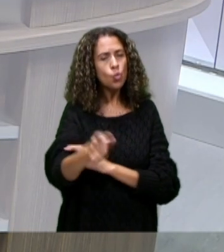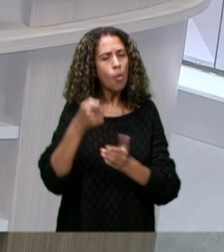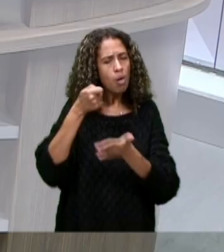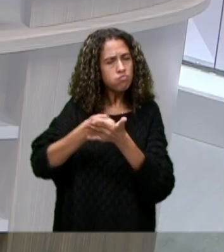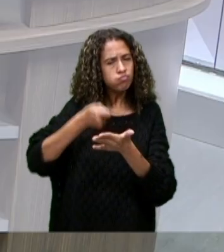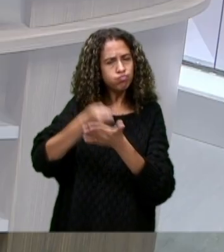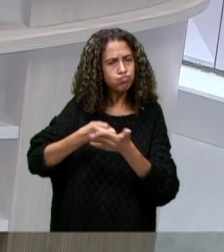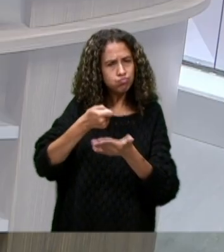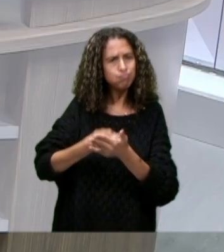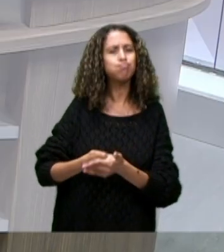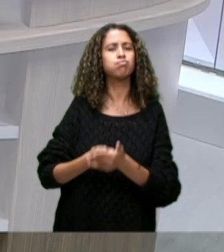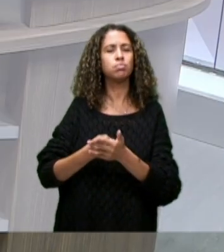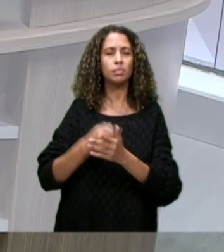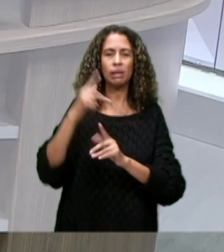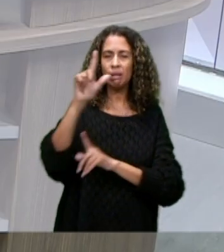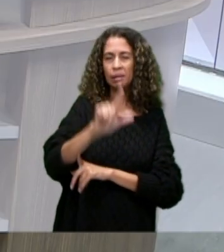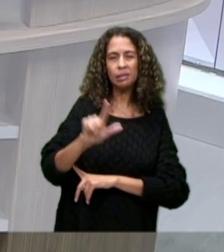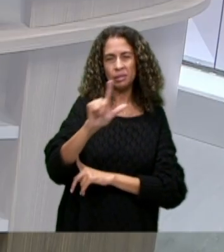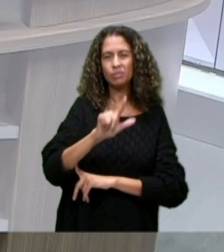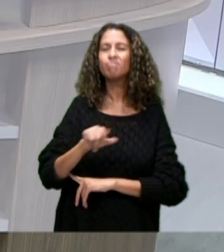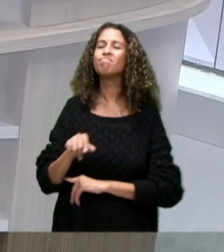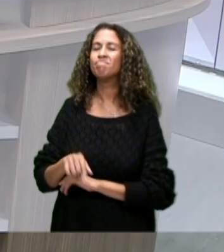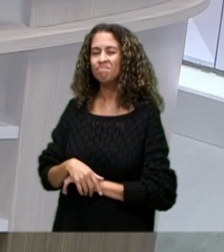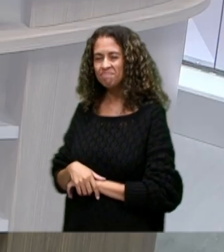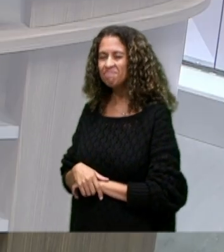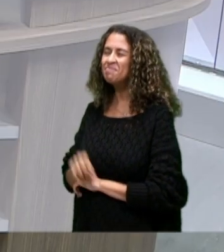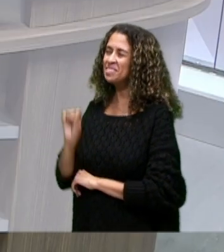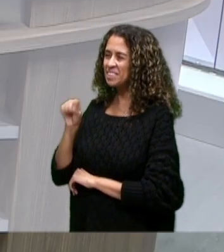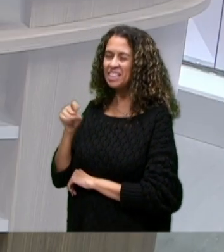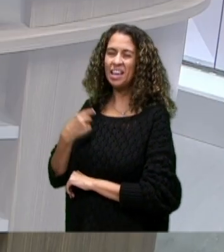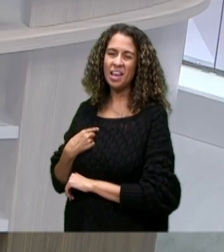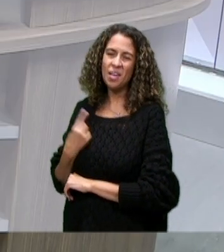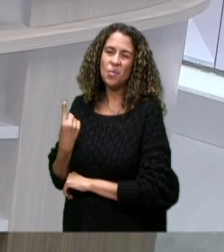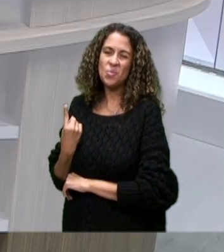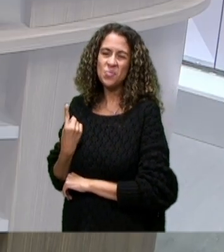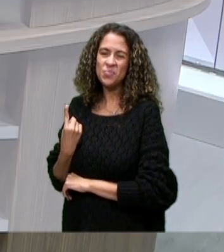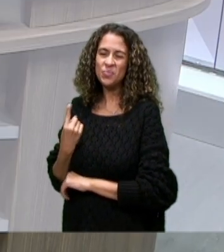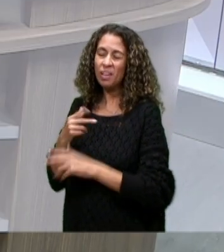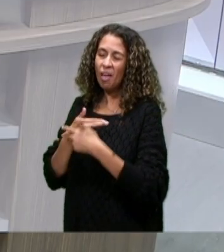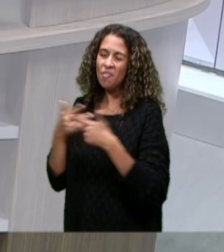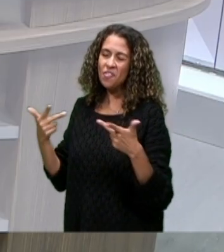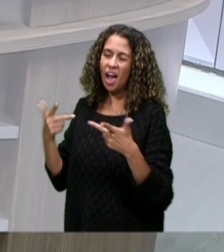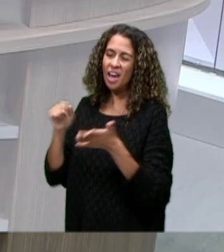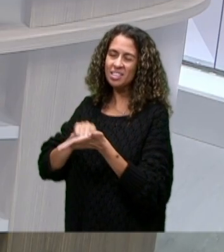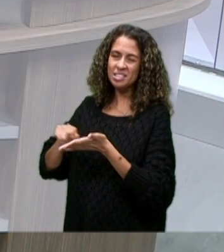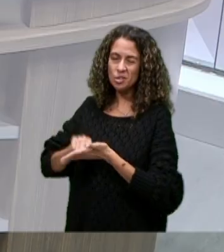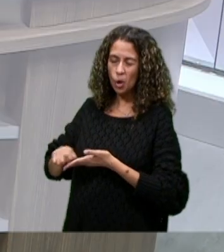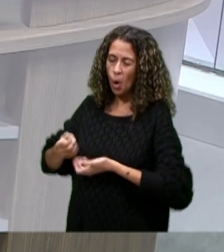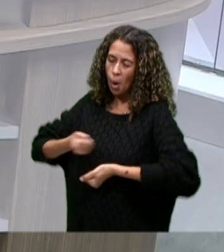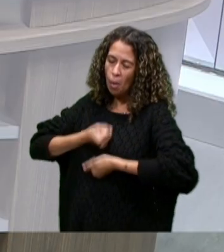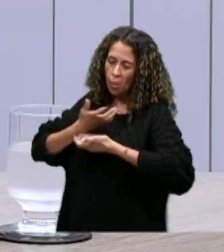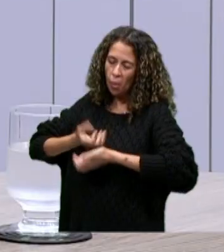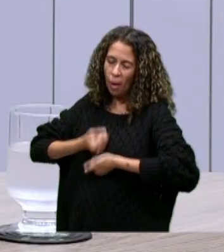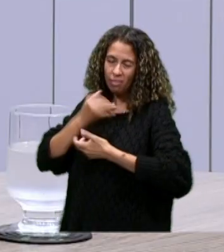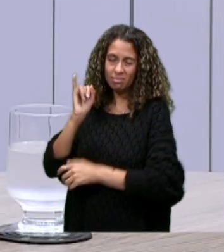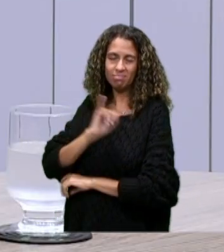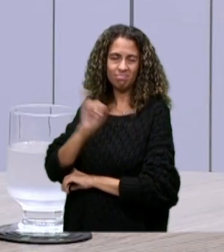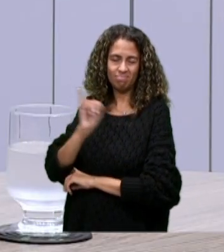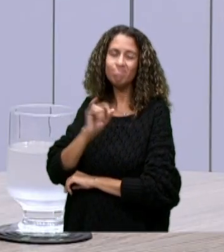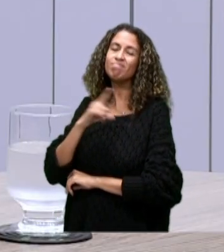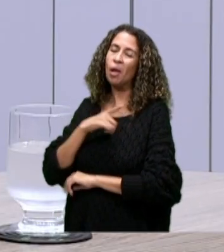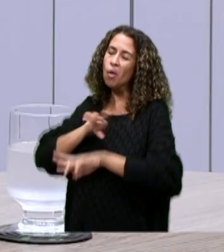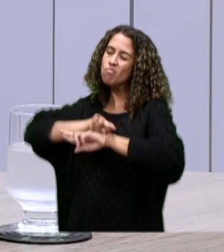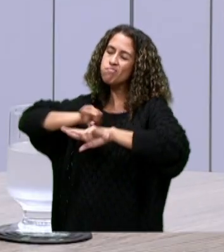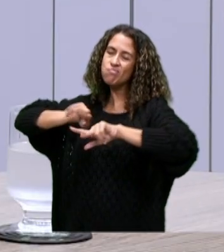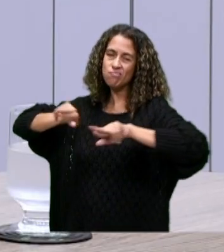literatura de raiz, né? Mais um entre vários que temos aqui em Itajaí de escritores, poetas, que